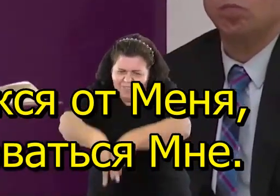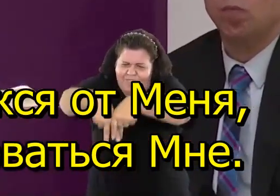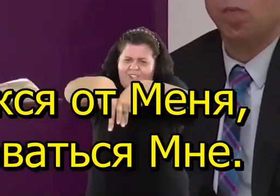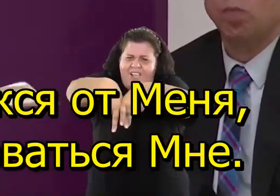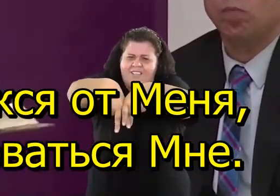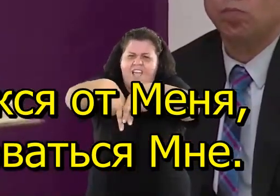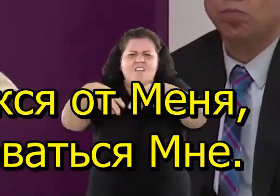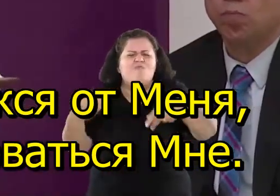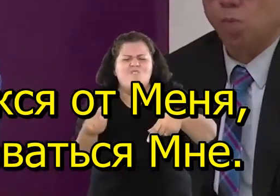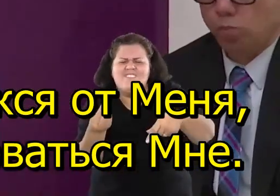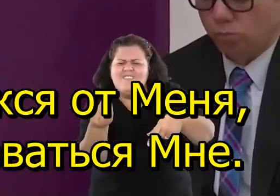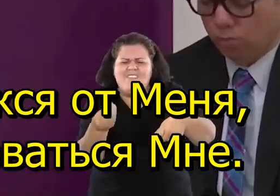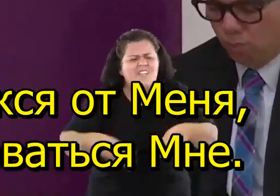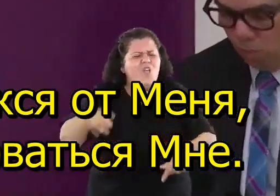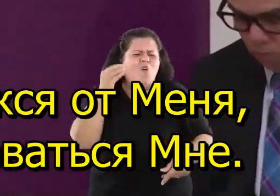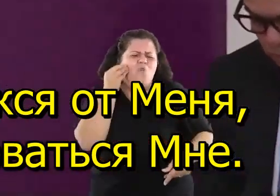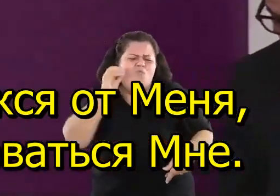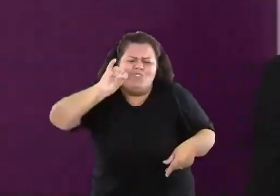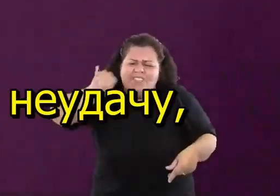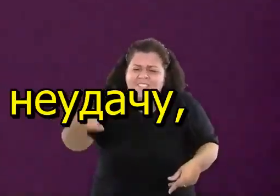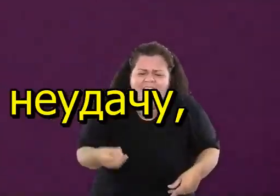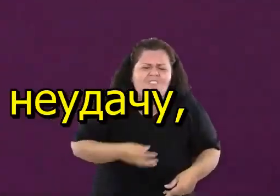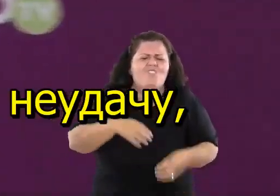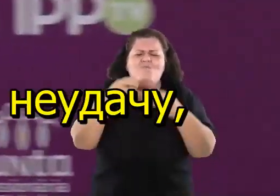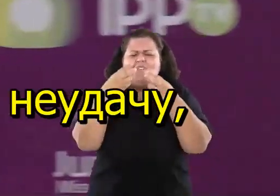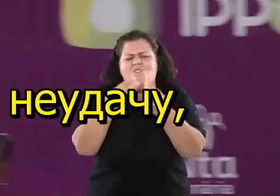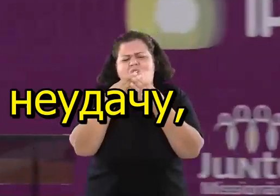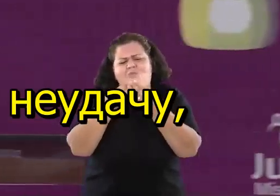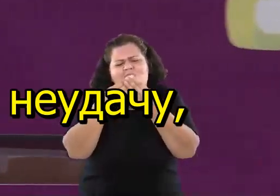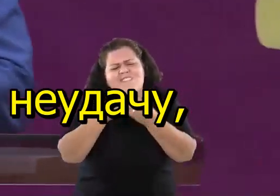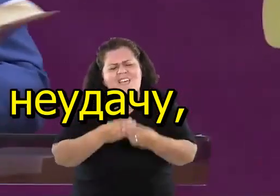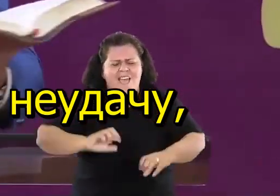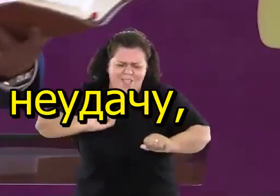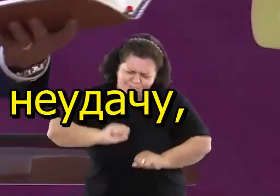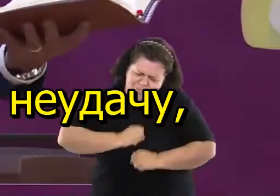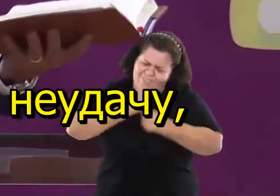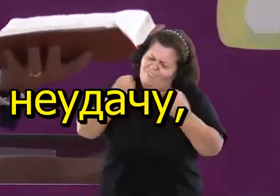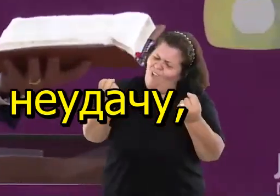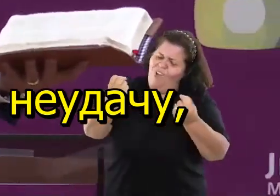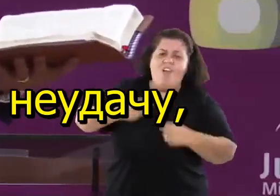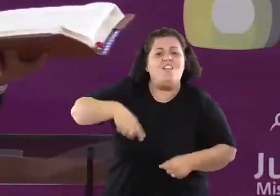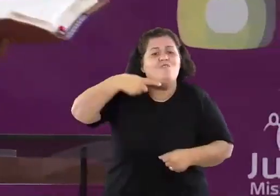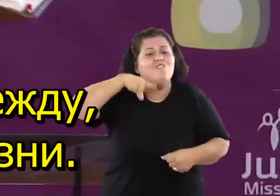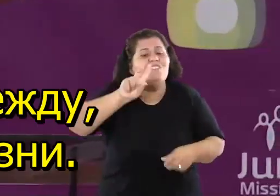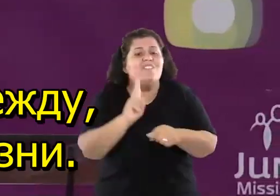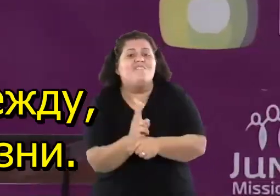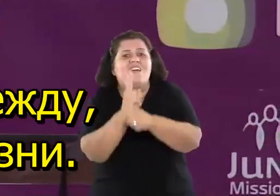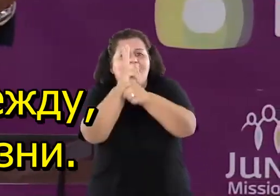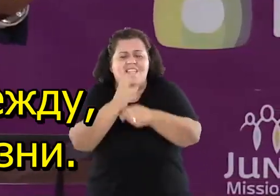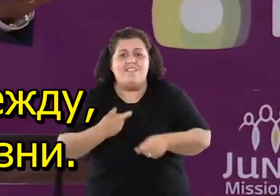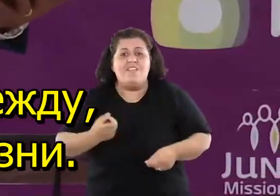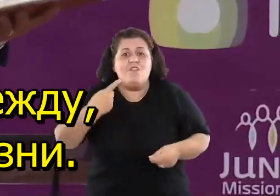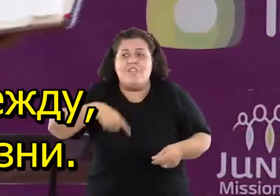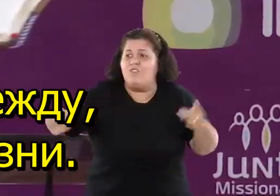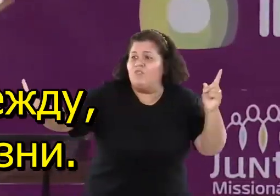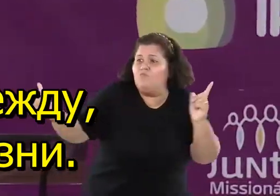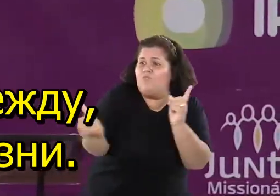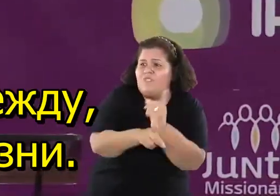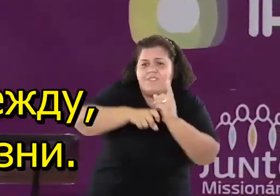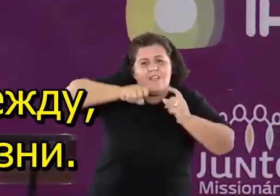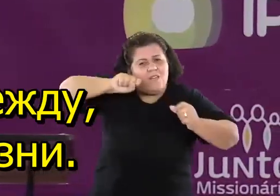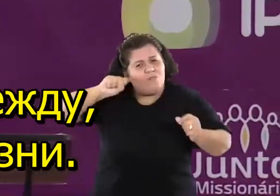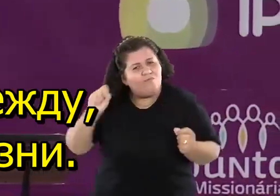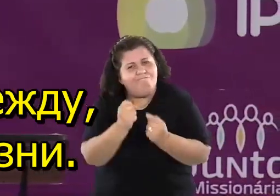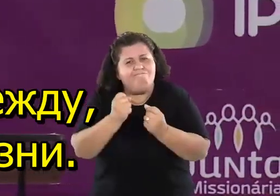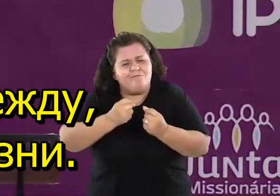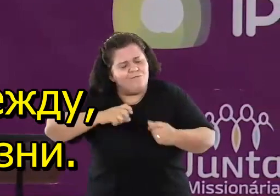me negou, você vai ter a oportunidade de me confessar, no mesmo lugar que você foi derrotado, agora você vai ser vitorioso. Aqui eu quero trazer uma nova esperança para